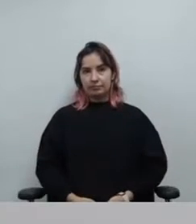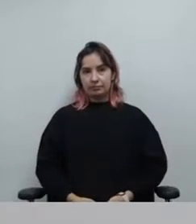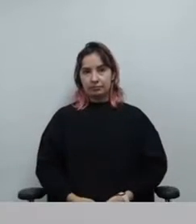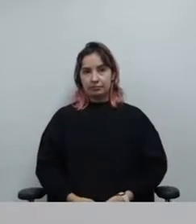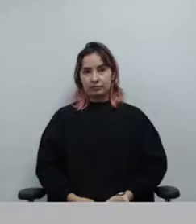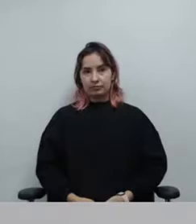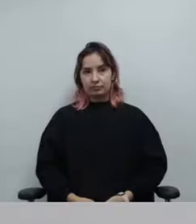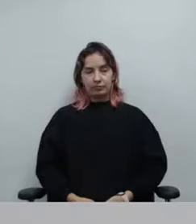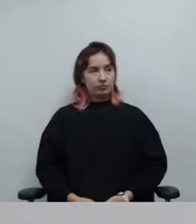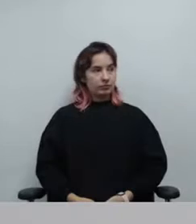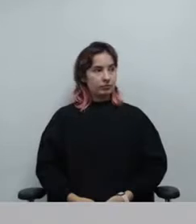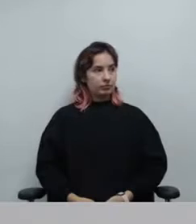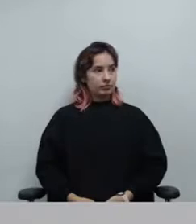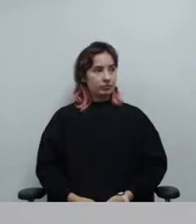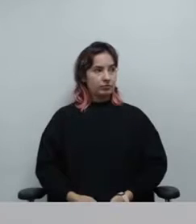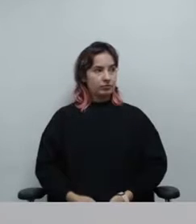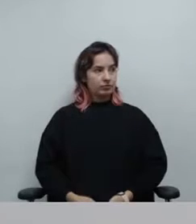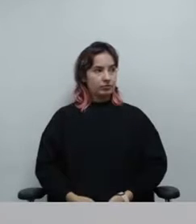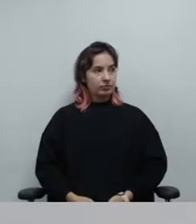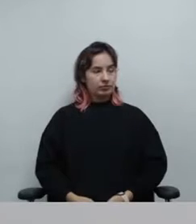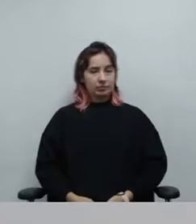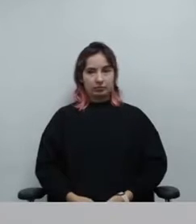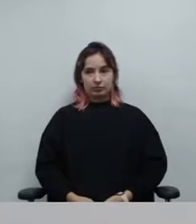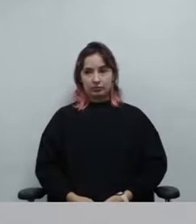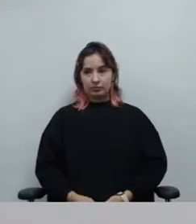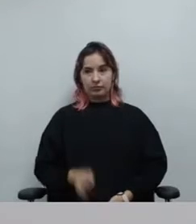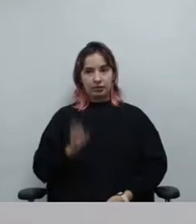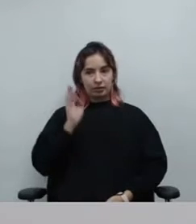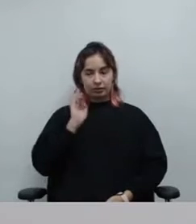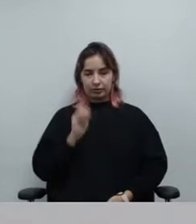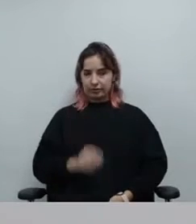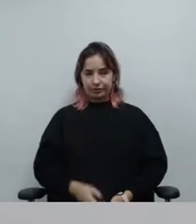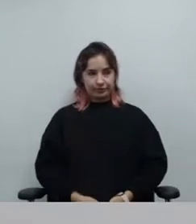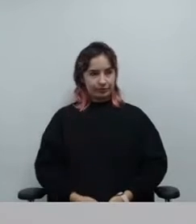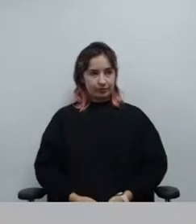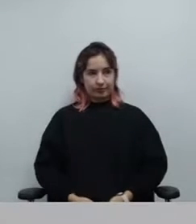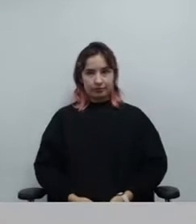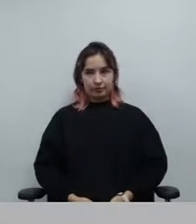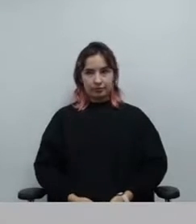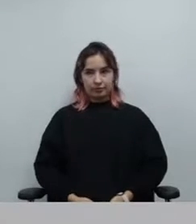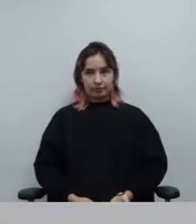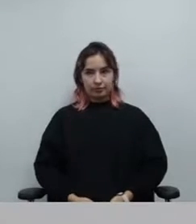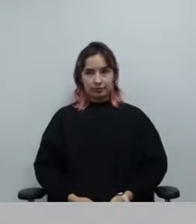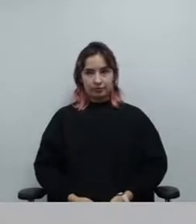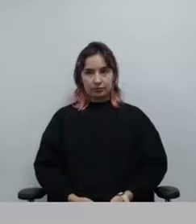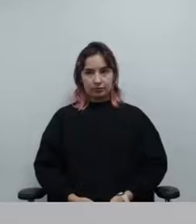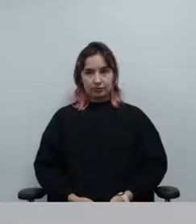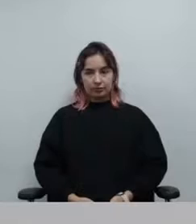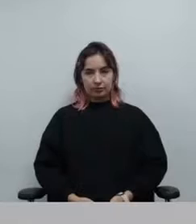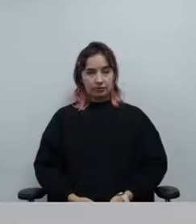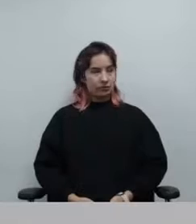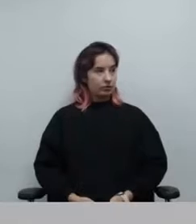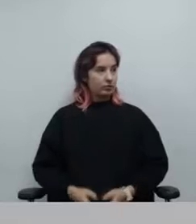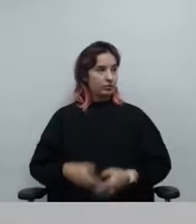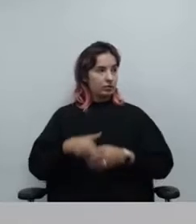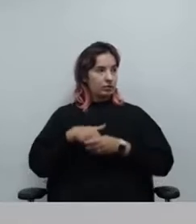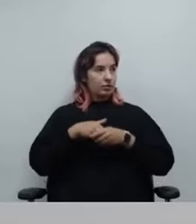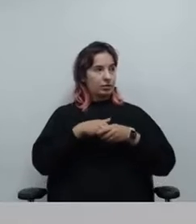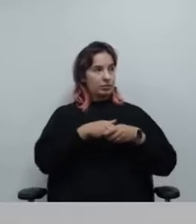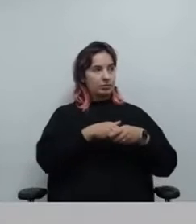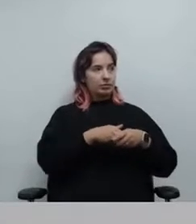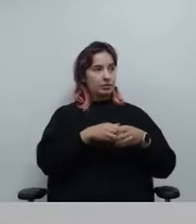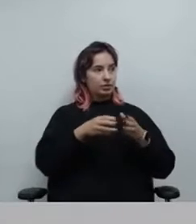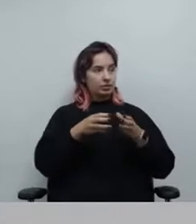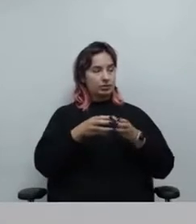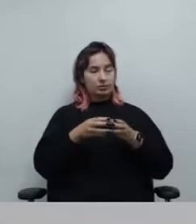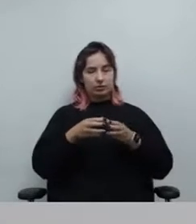Cumprimentar os conselheiros e conselheiras que já estão presentes aqui nessa sessão, cumprimentar as equipes da CTI,